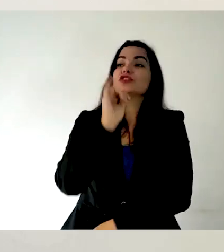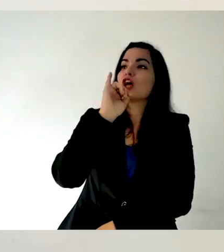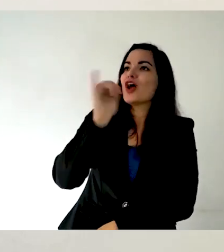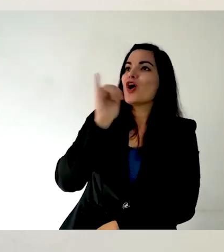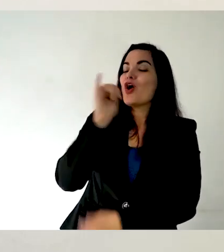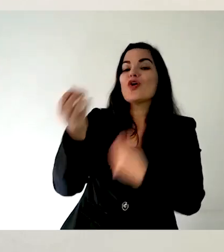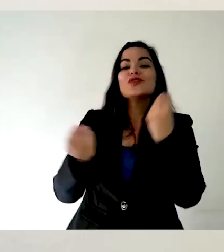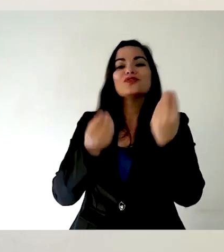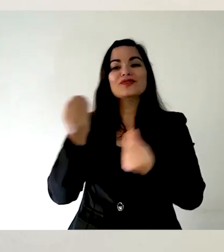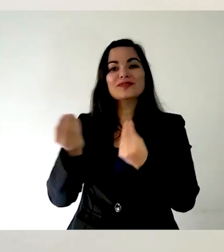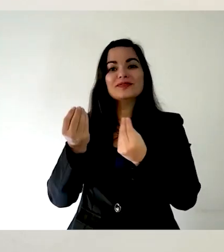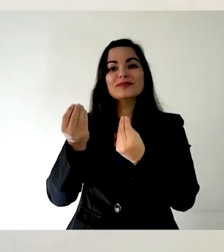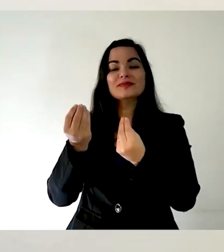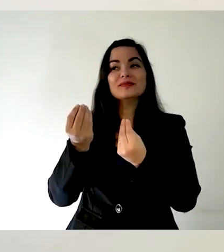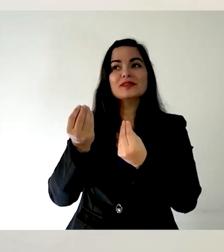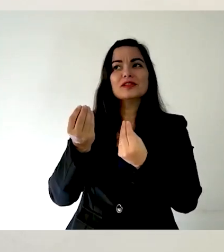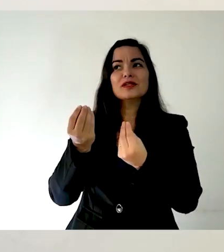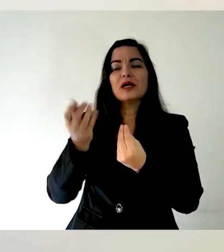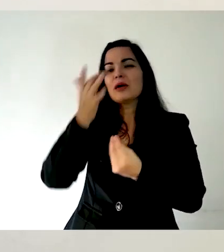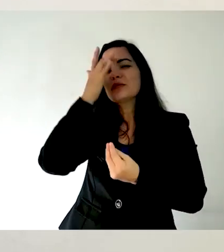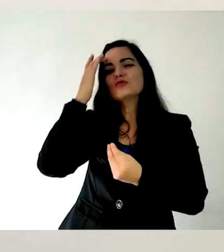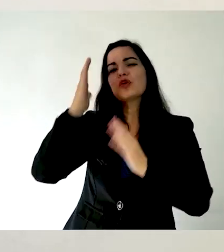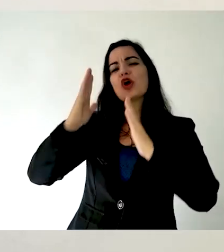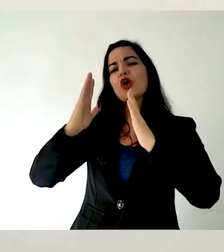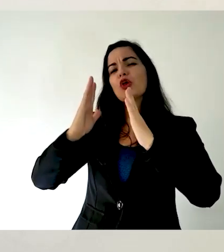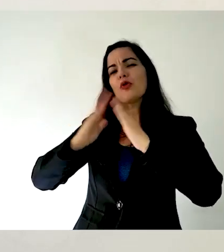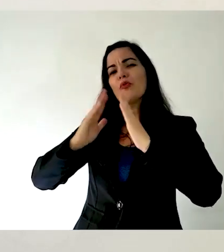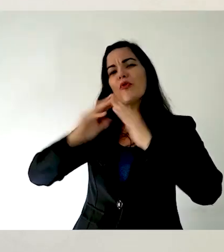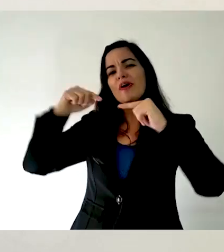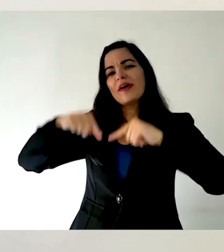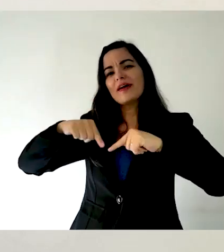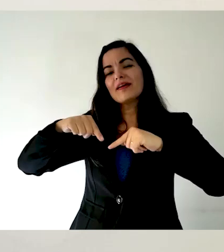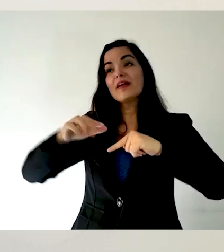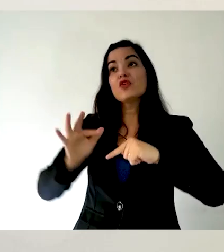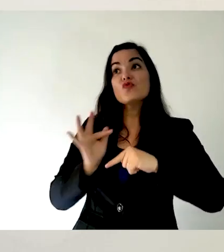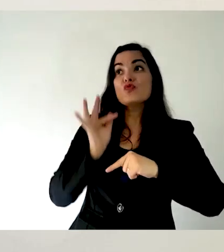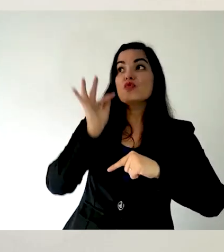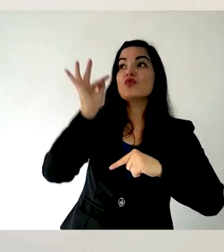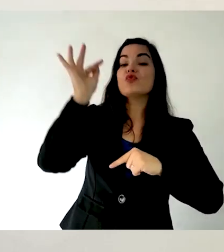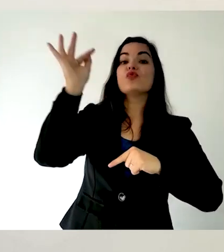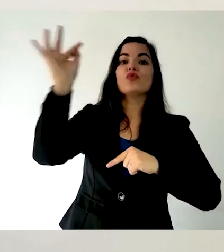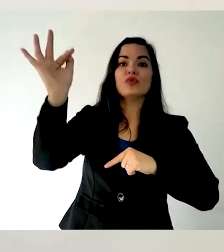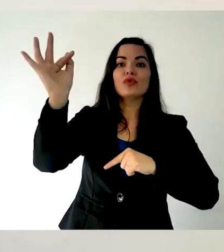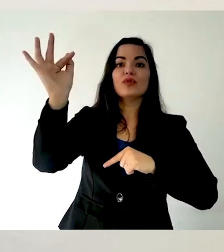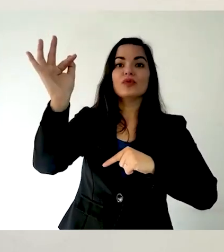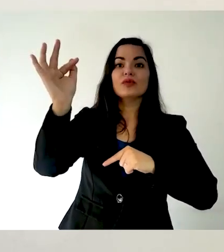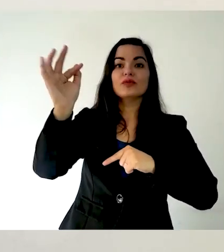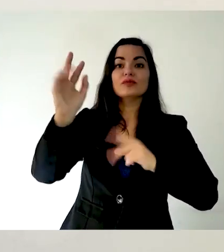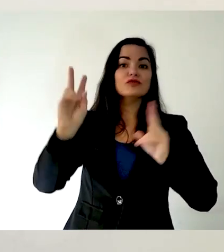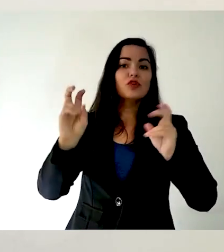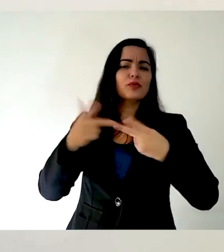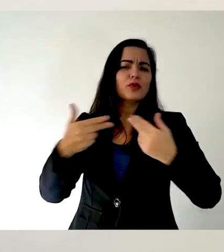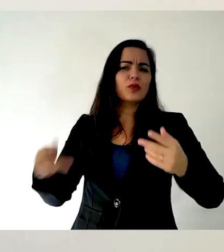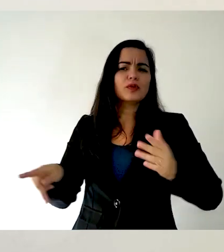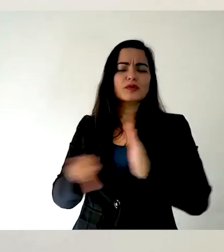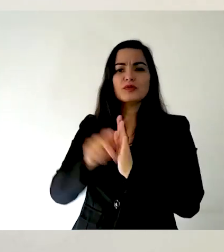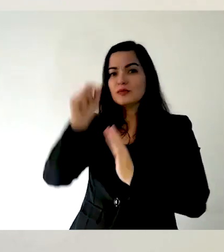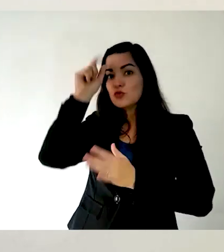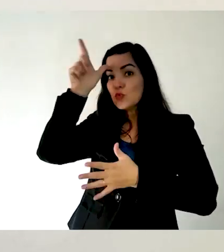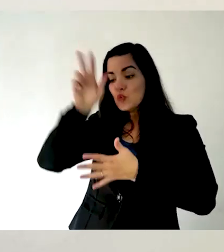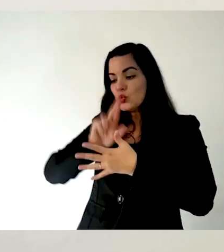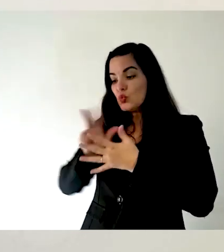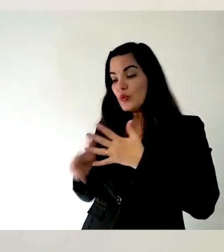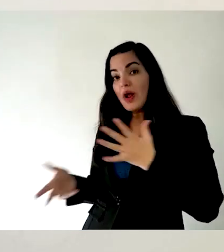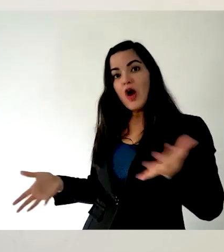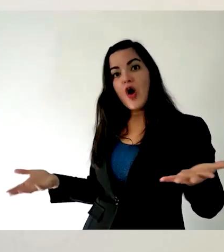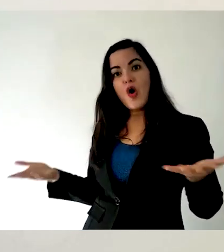nós contaríamos para esse morador do futuro sobre os aspectos da nossa cultura hoje? Que